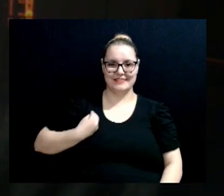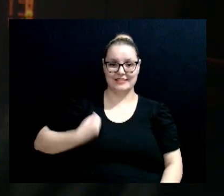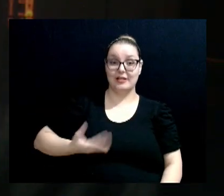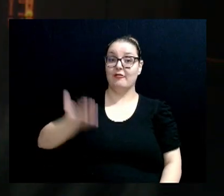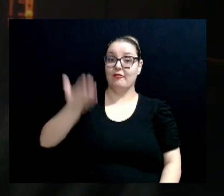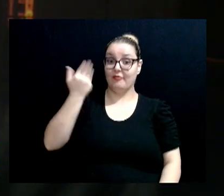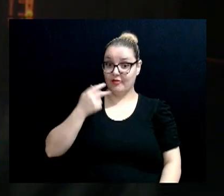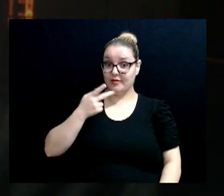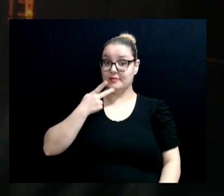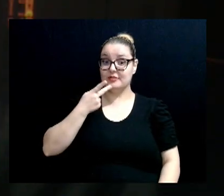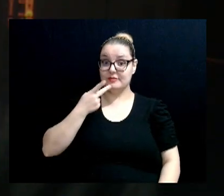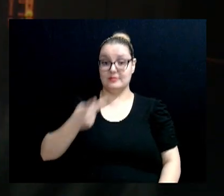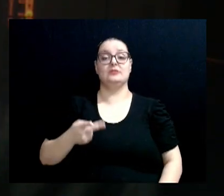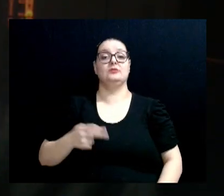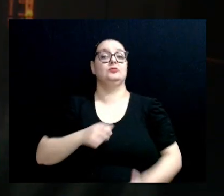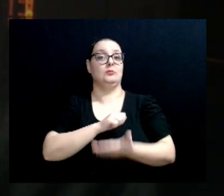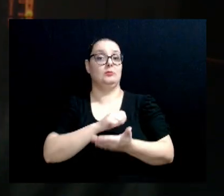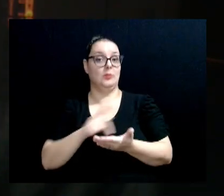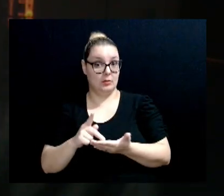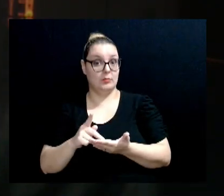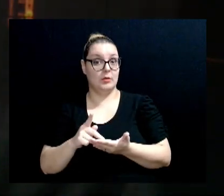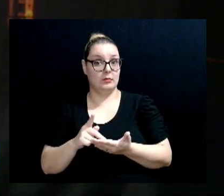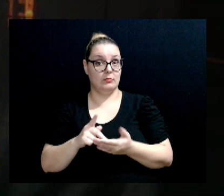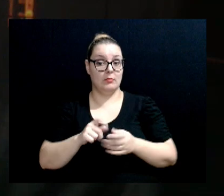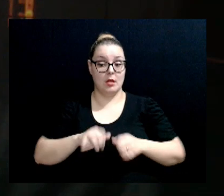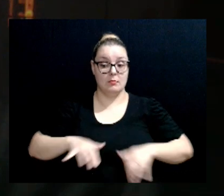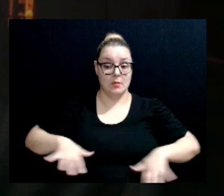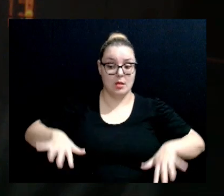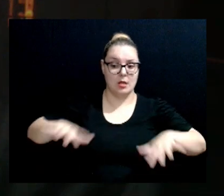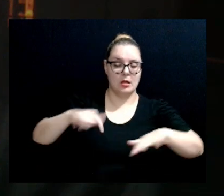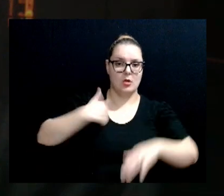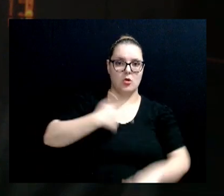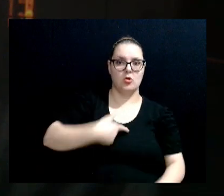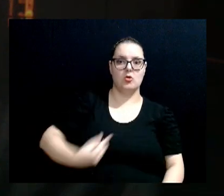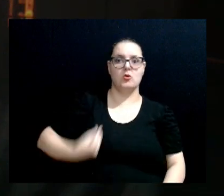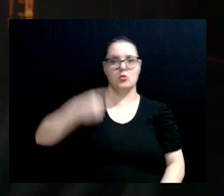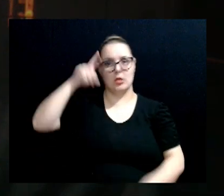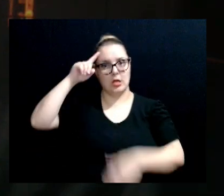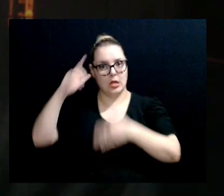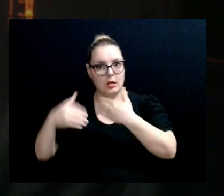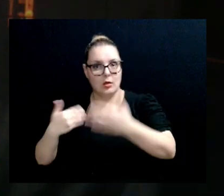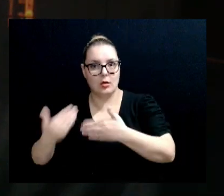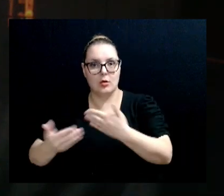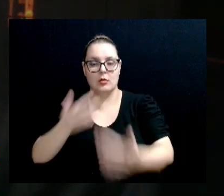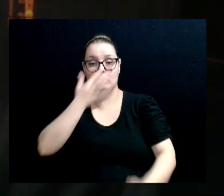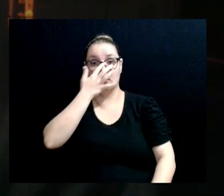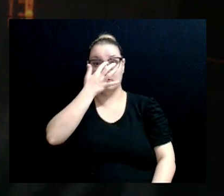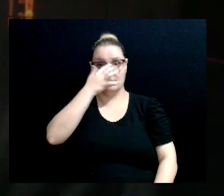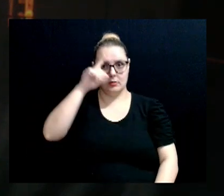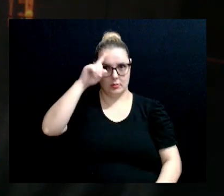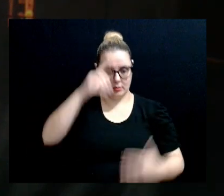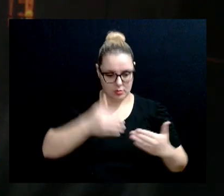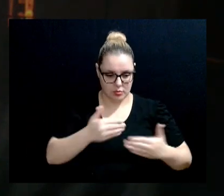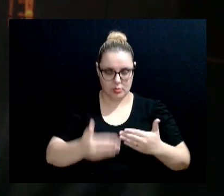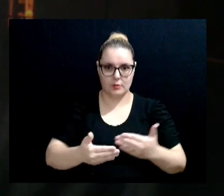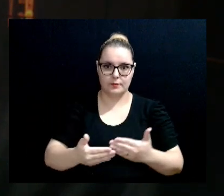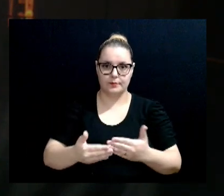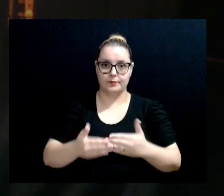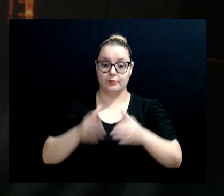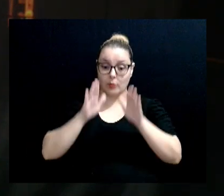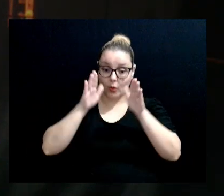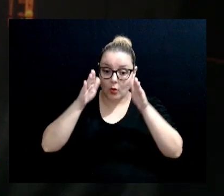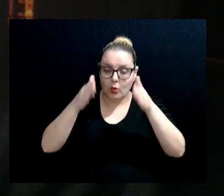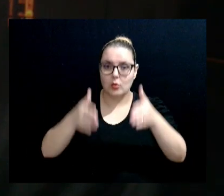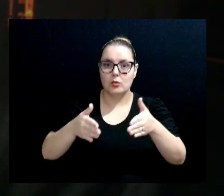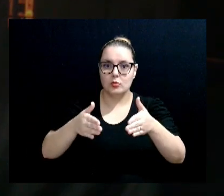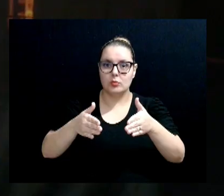os aplicativos que estão norteando a nossa vida, o nosso dia a dia, a nossa rotina. O foco obsessivo em